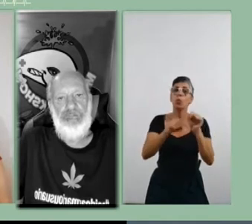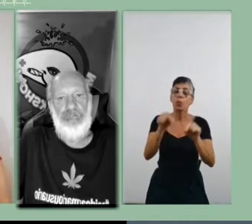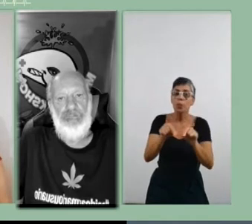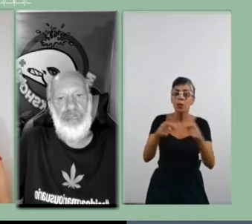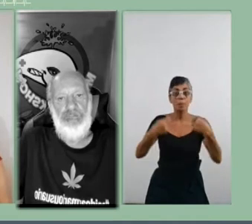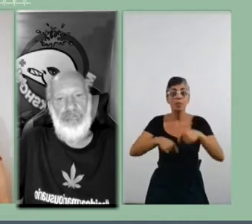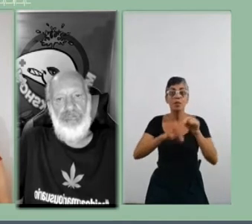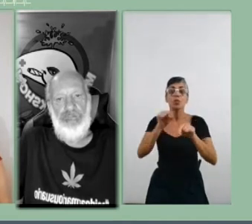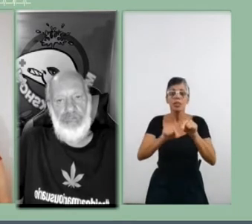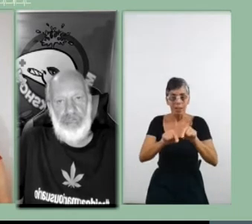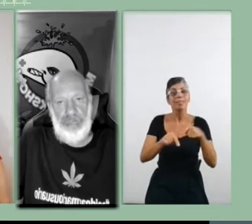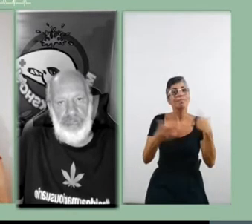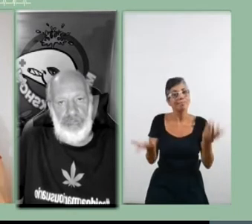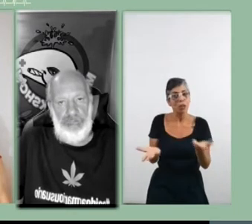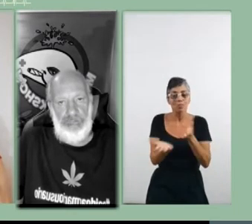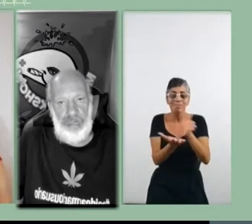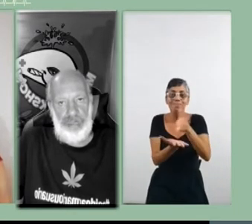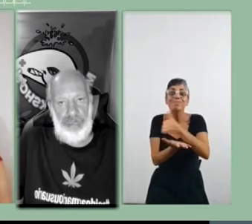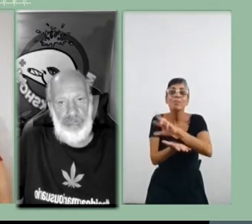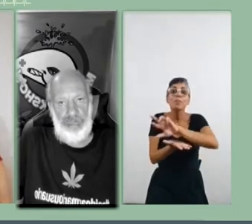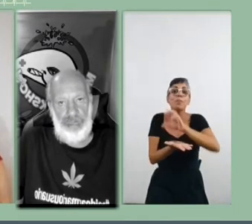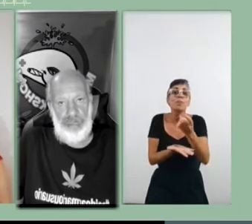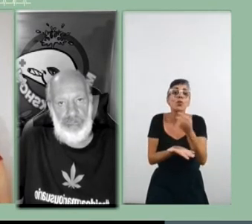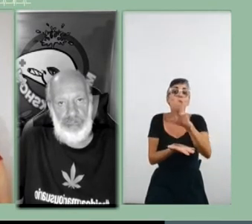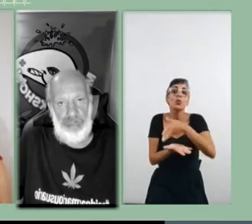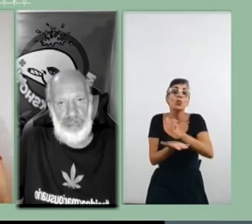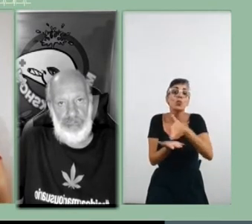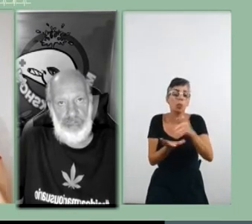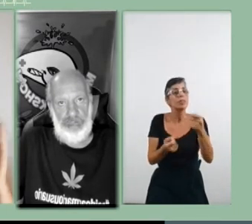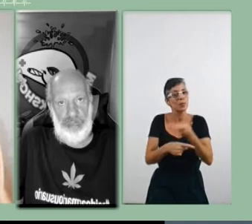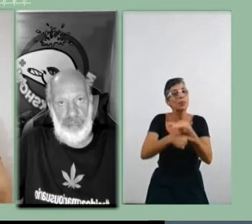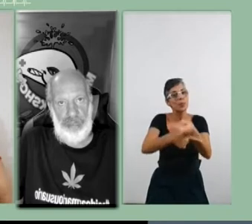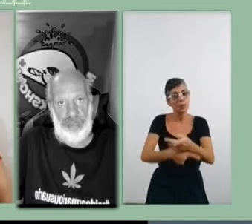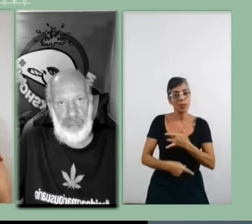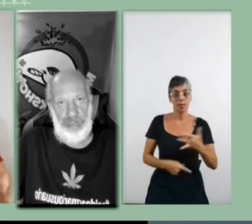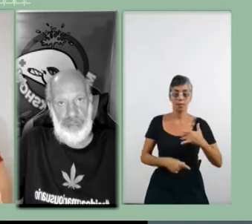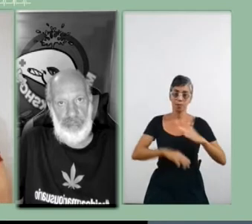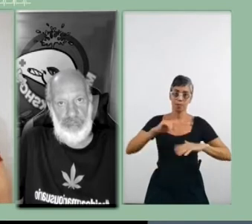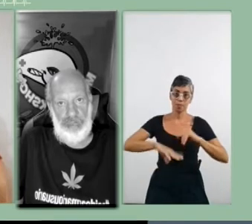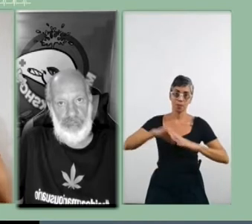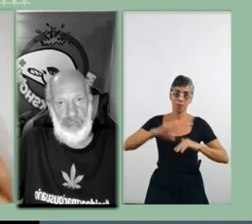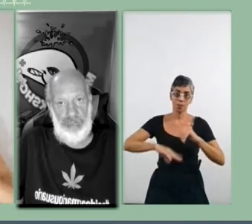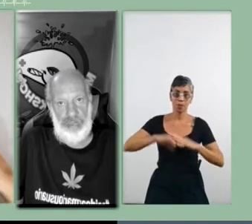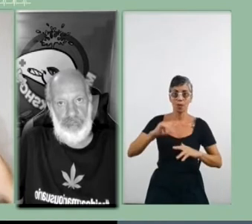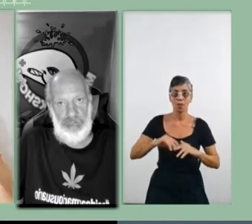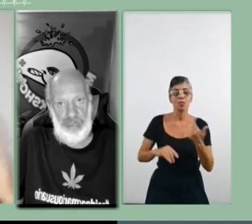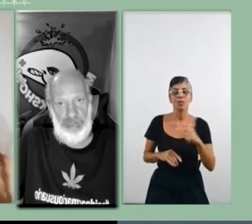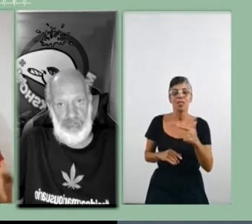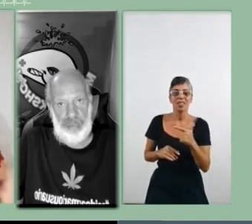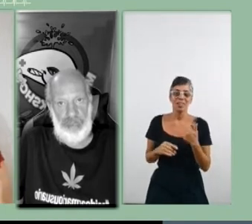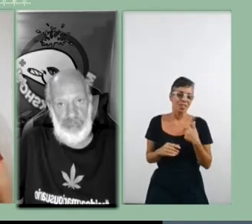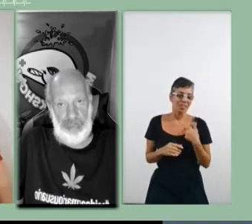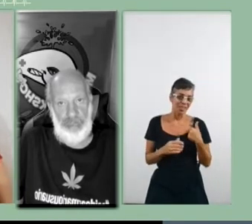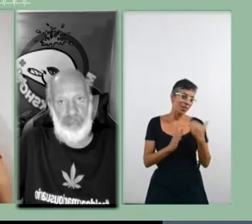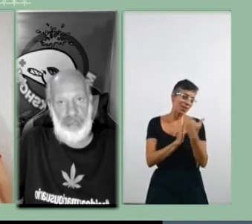importante você procurar sempre um profissional de saúde. Não procurar receitinhas de bolo. Não existe receita de bolo. Cada pessoa é uma